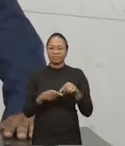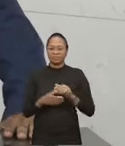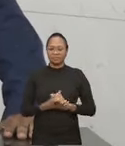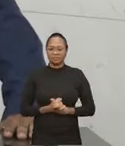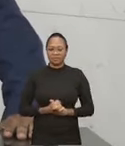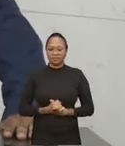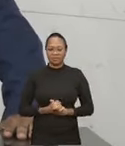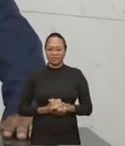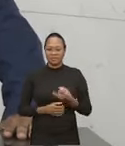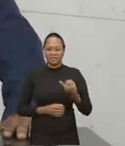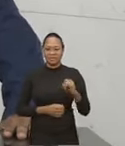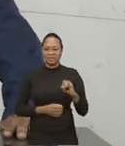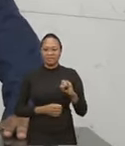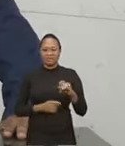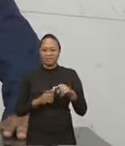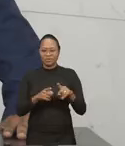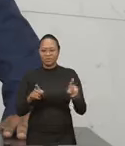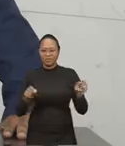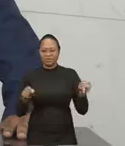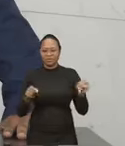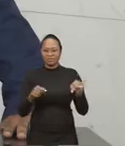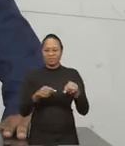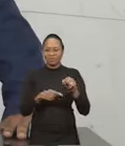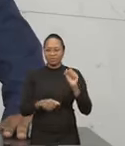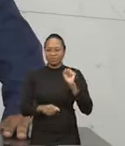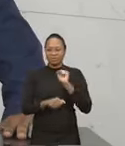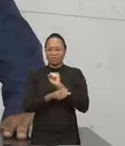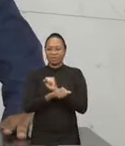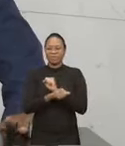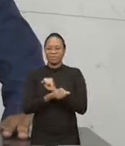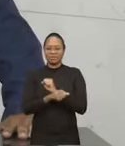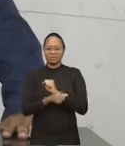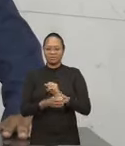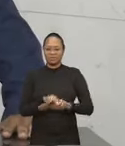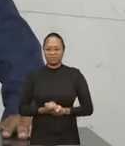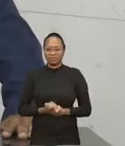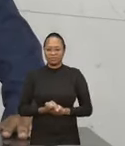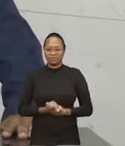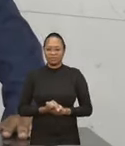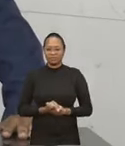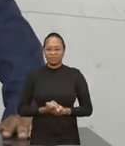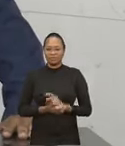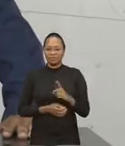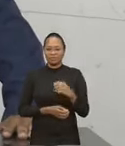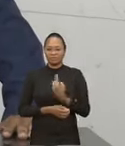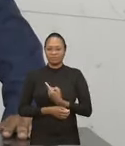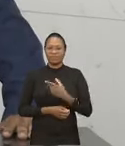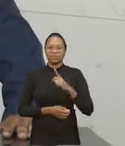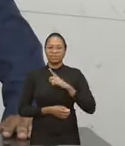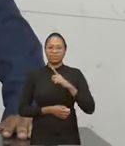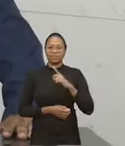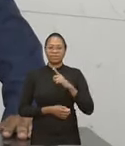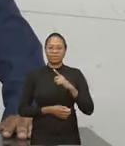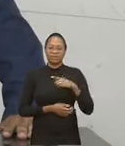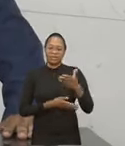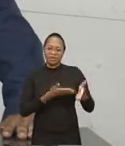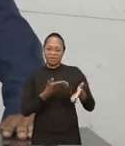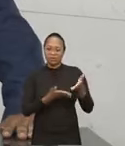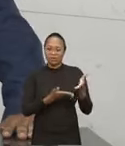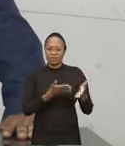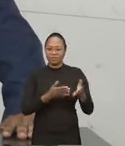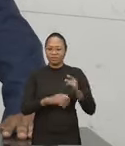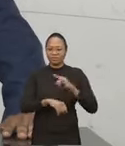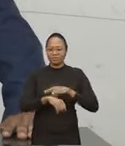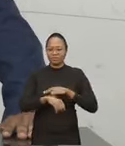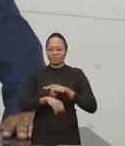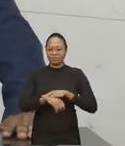está interditado, a gente estamos cuidando do vestiário que a empresa já